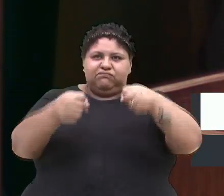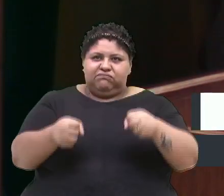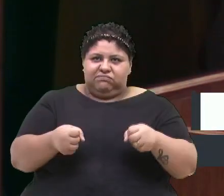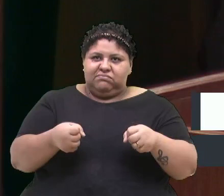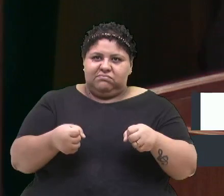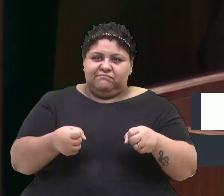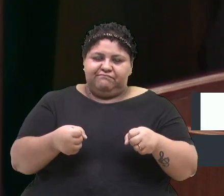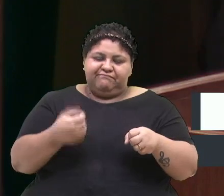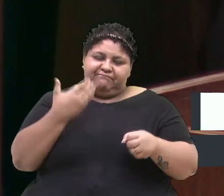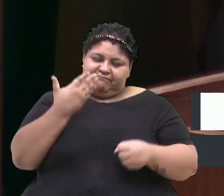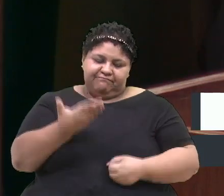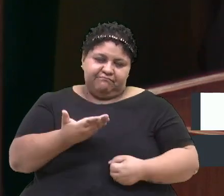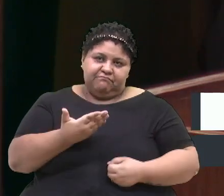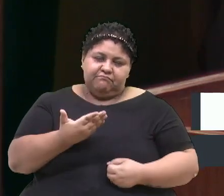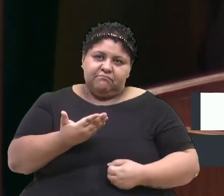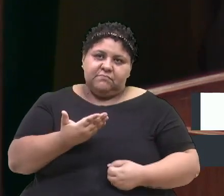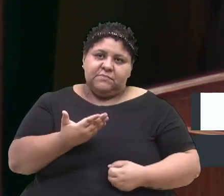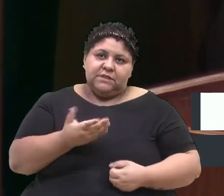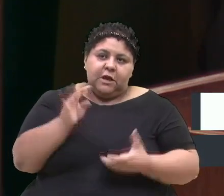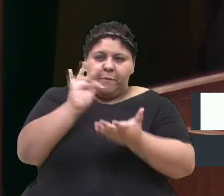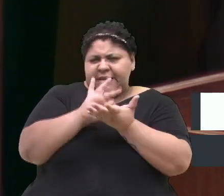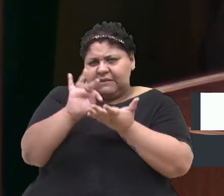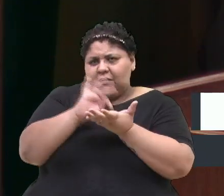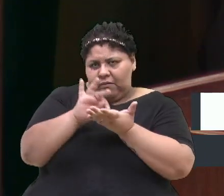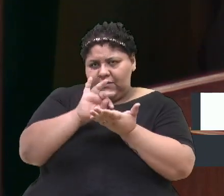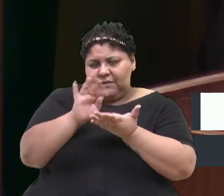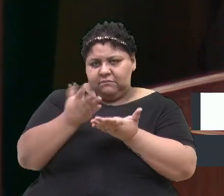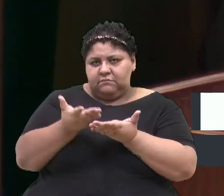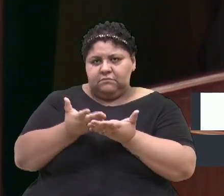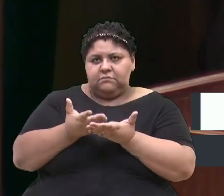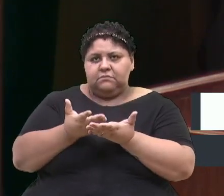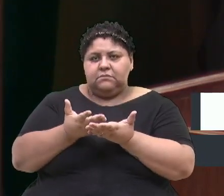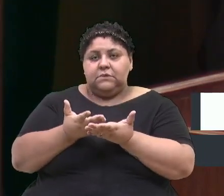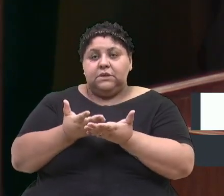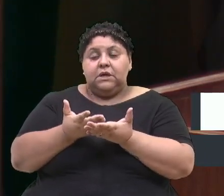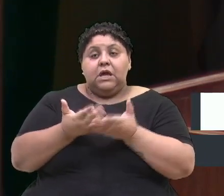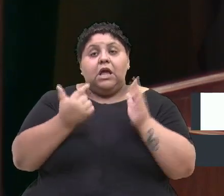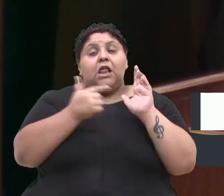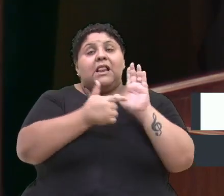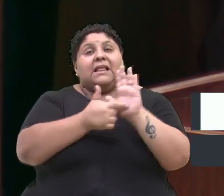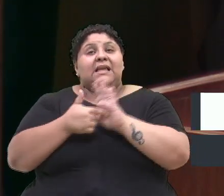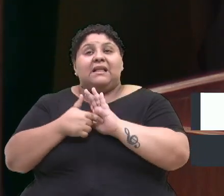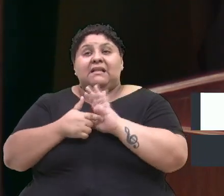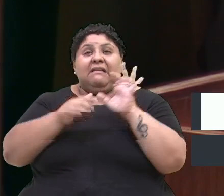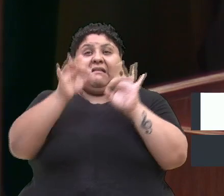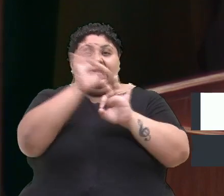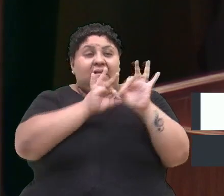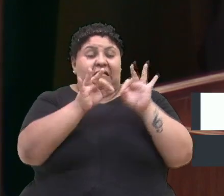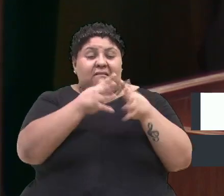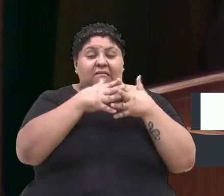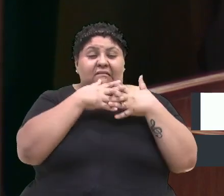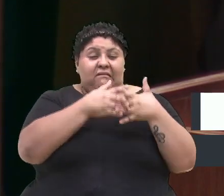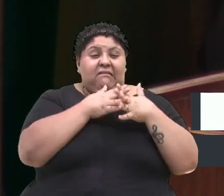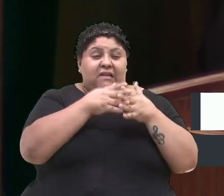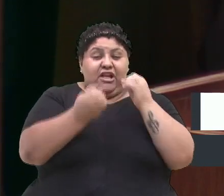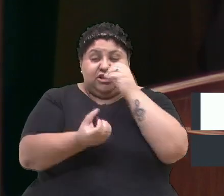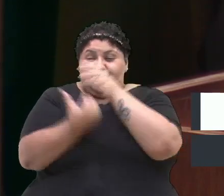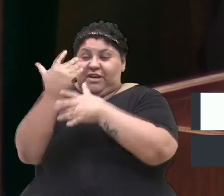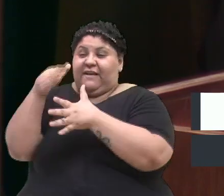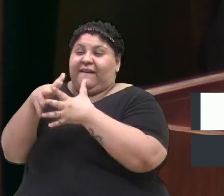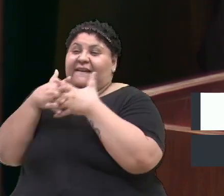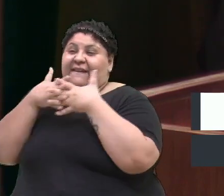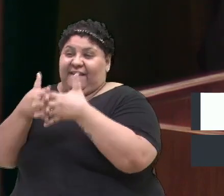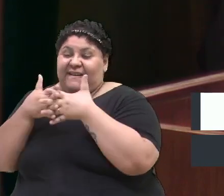é uma teoria que ela comprova que a desordem causa desordem. E a